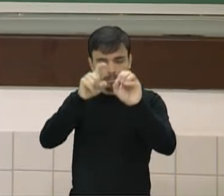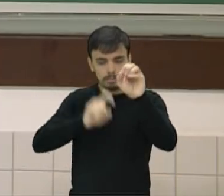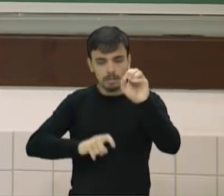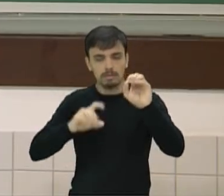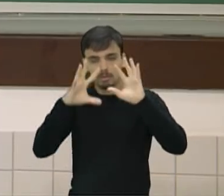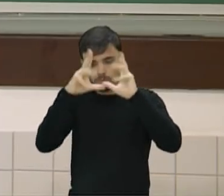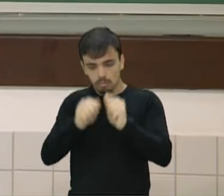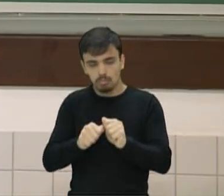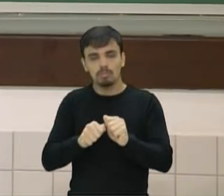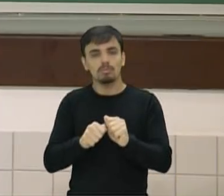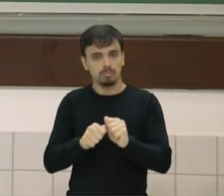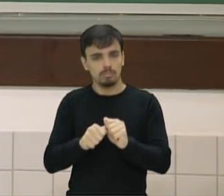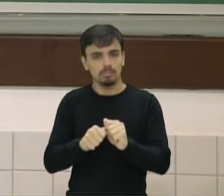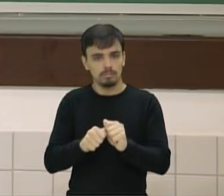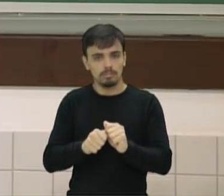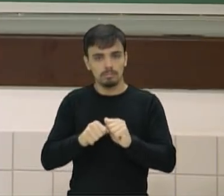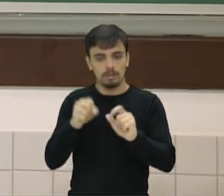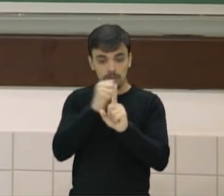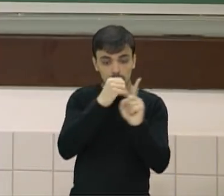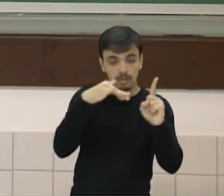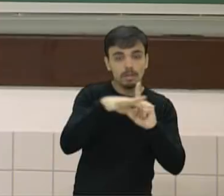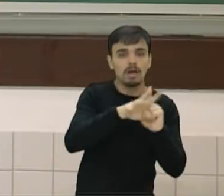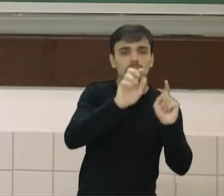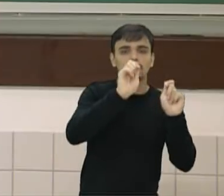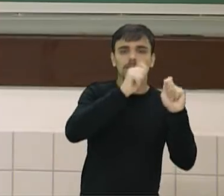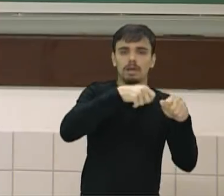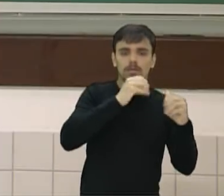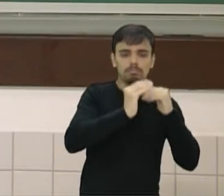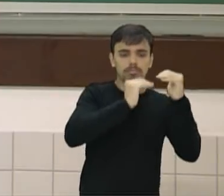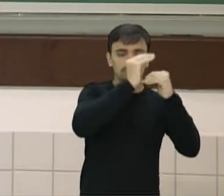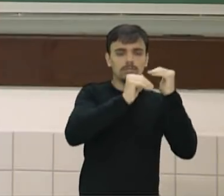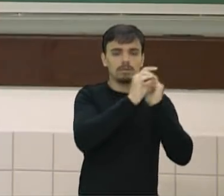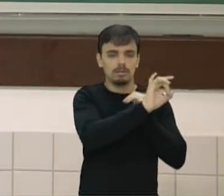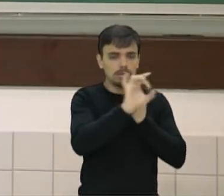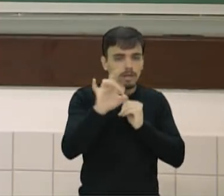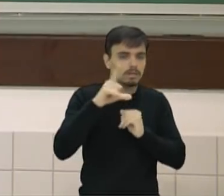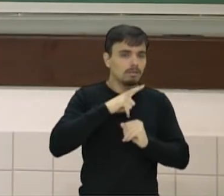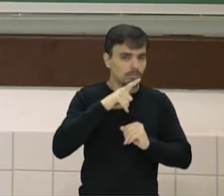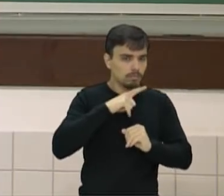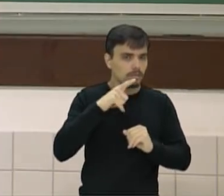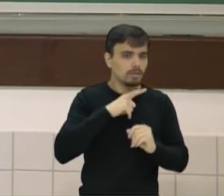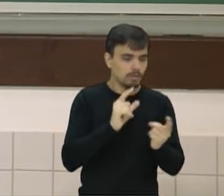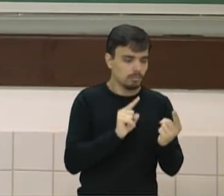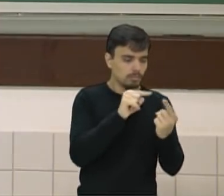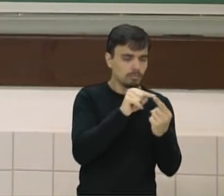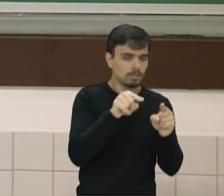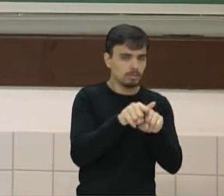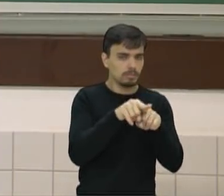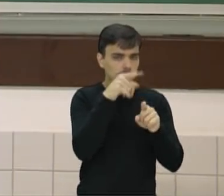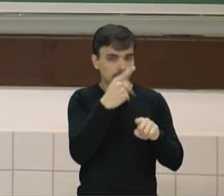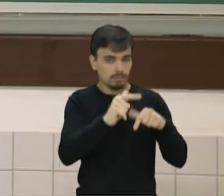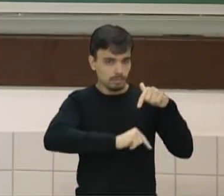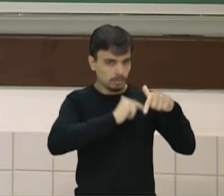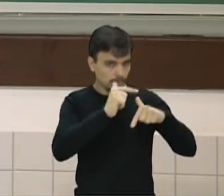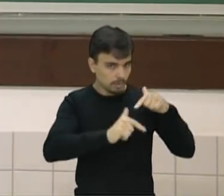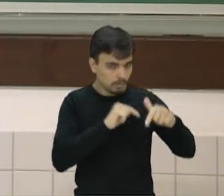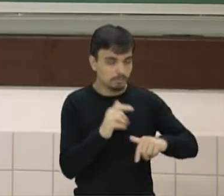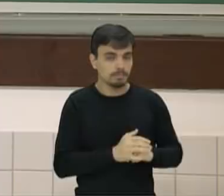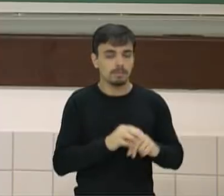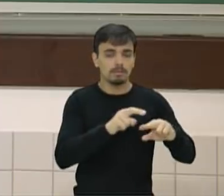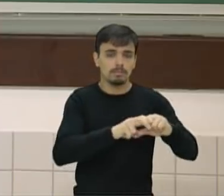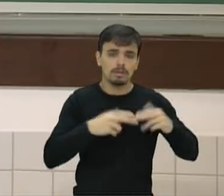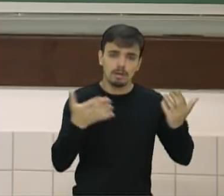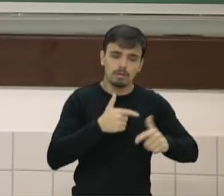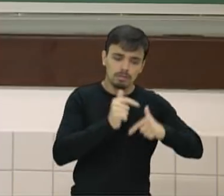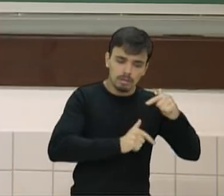Para a sociedade funcionar, eu preciso que cada um desempenhe a sua função, desempenhe o seu trabalho, porque agora o trabalho